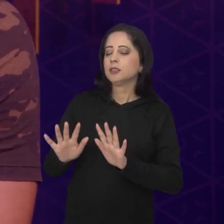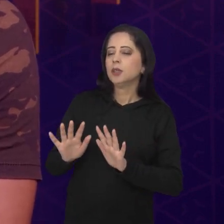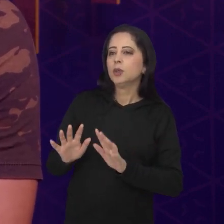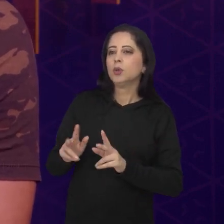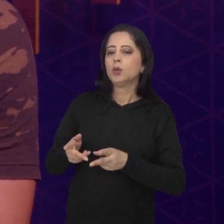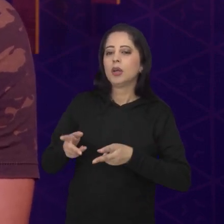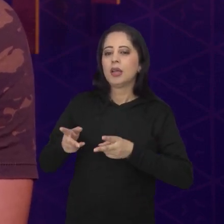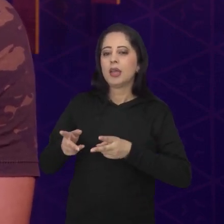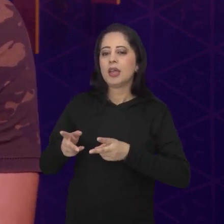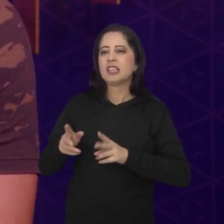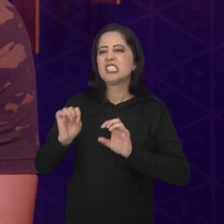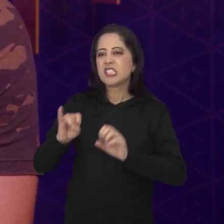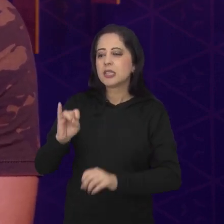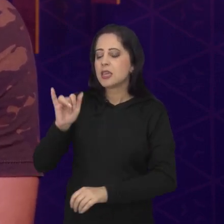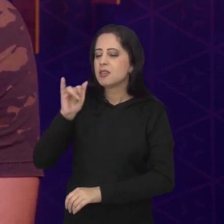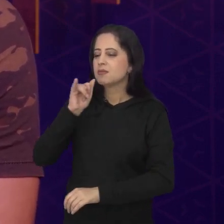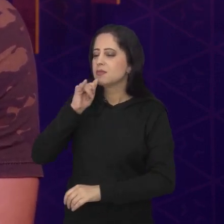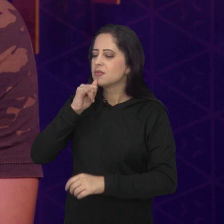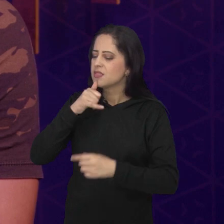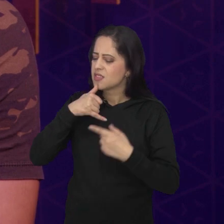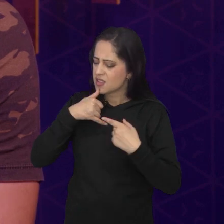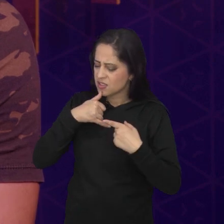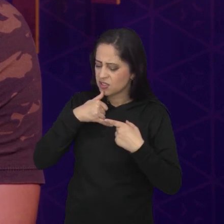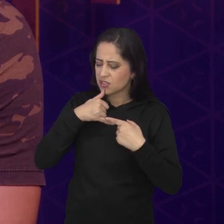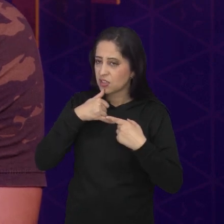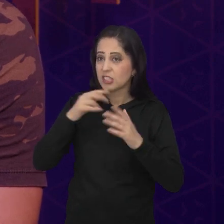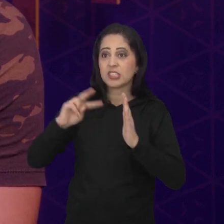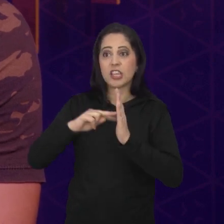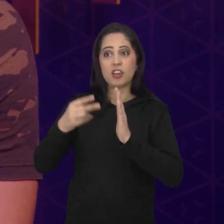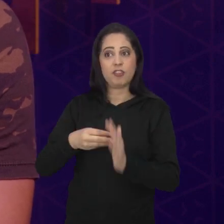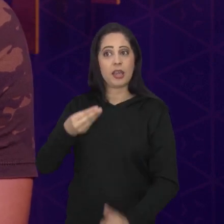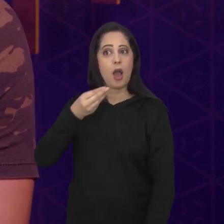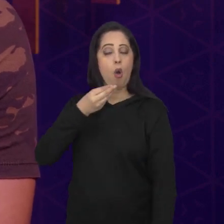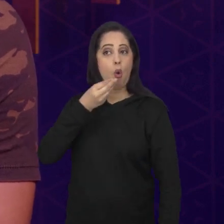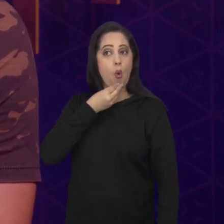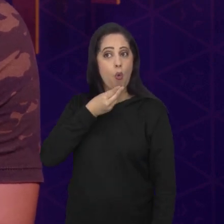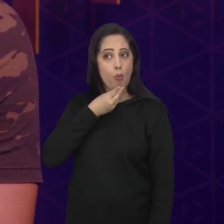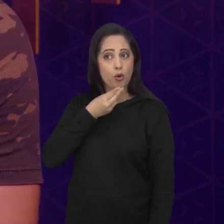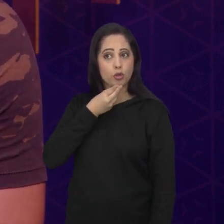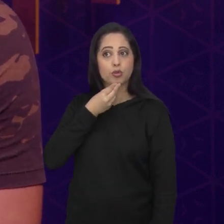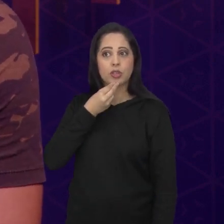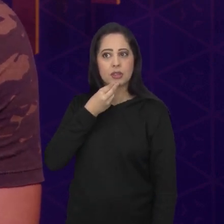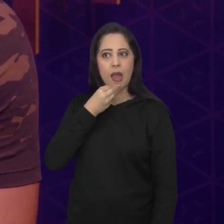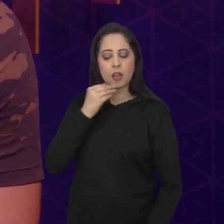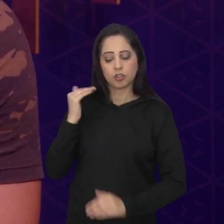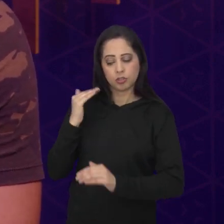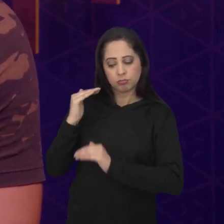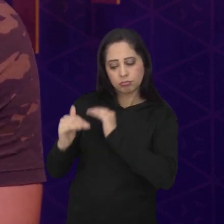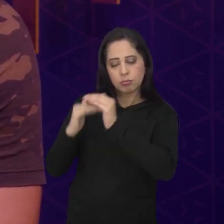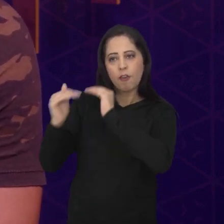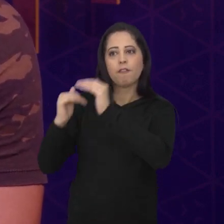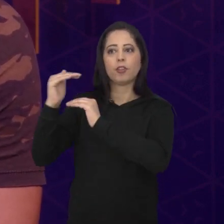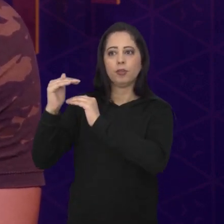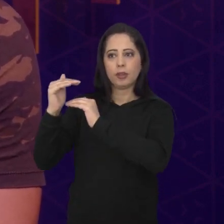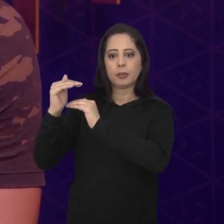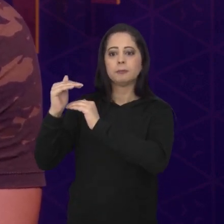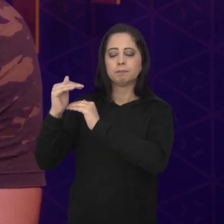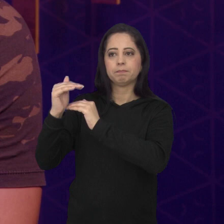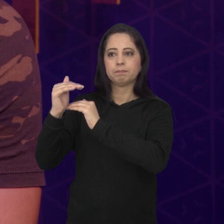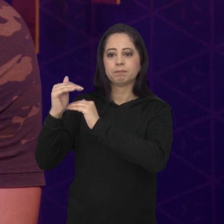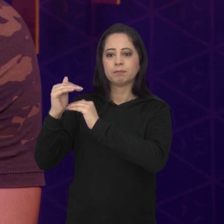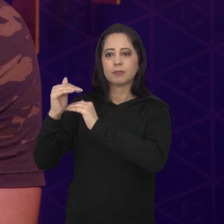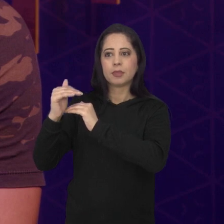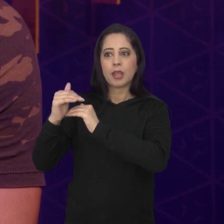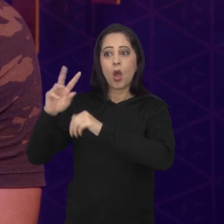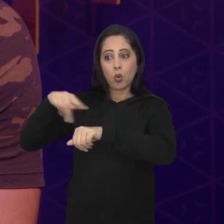oportunidades de crescimento, né? Acho que a gente não lida muito bem com isso, né? Mas outras culturas,